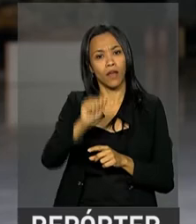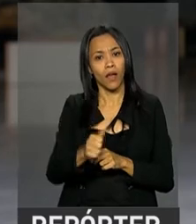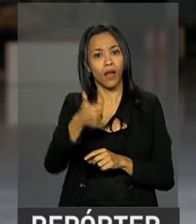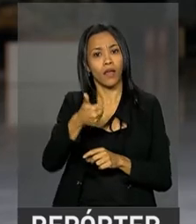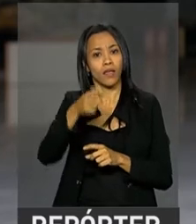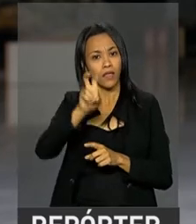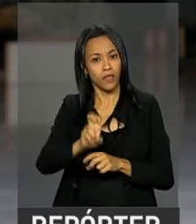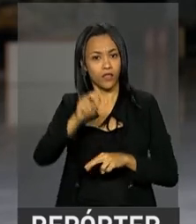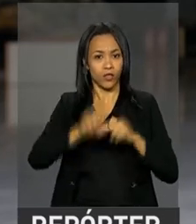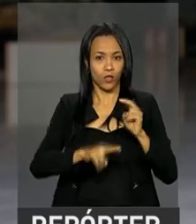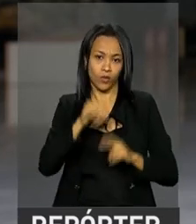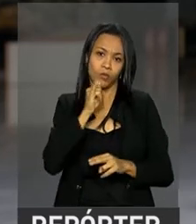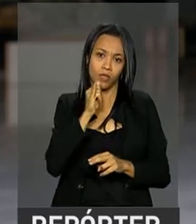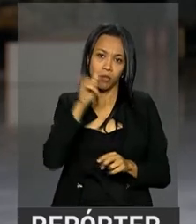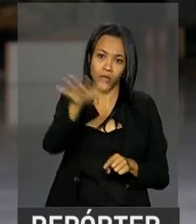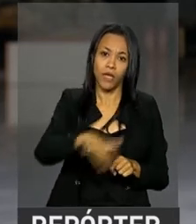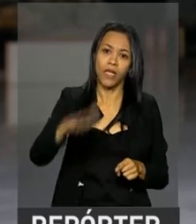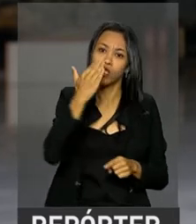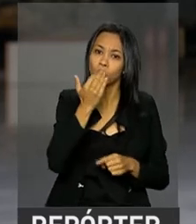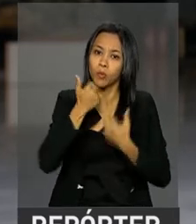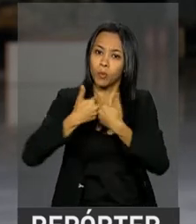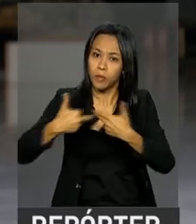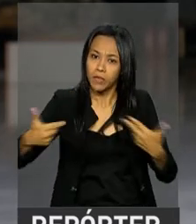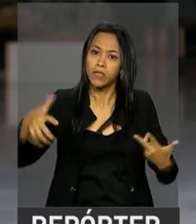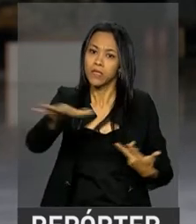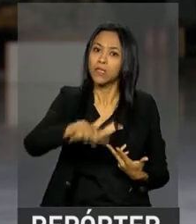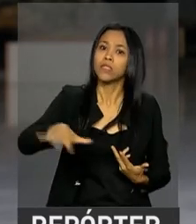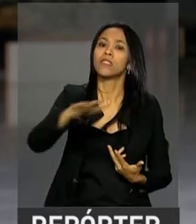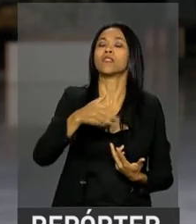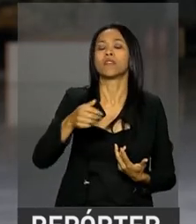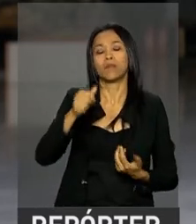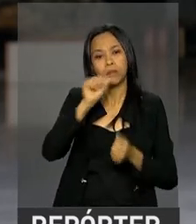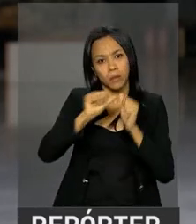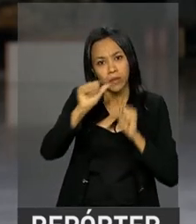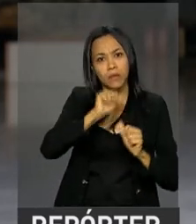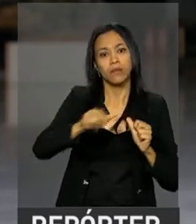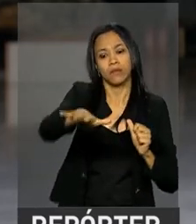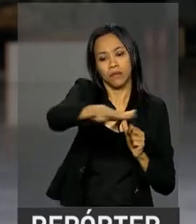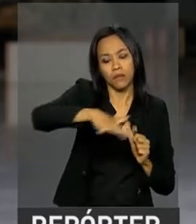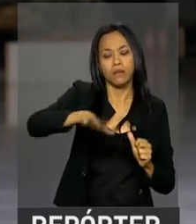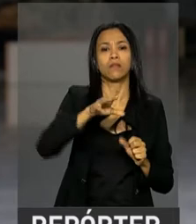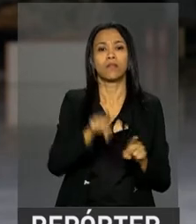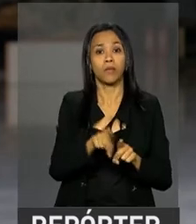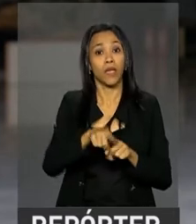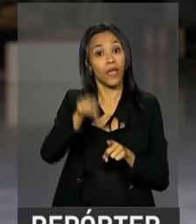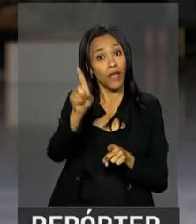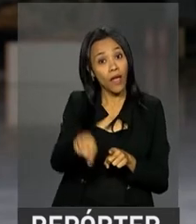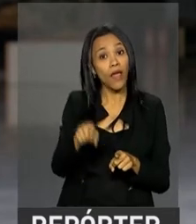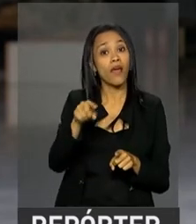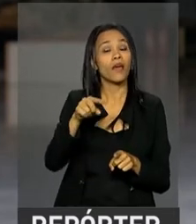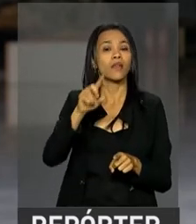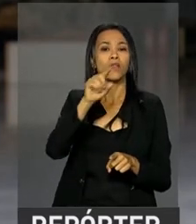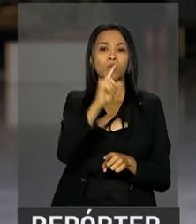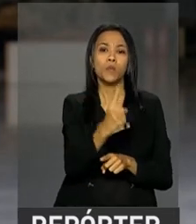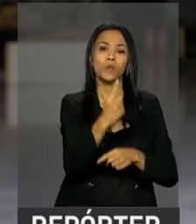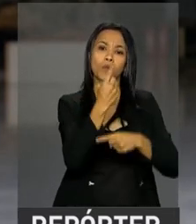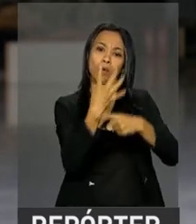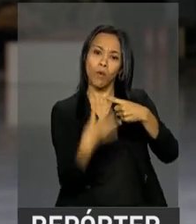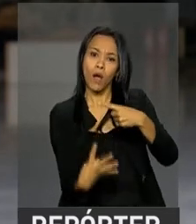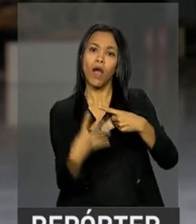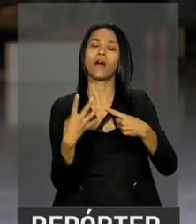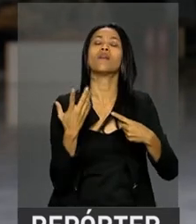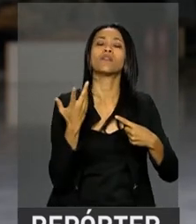o setor de alimentação e bebidas o grupo de alimentos é chamado grupo de alimentos que responde por cerca de um quarto dos gastos